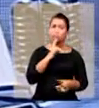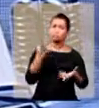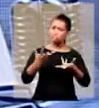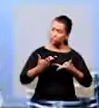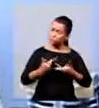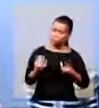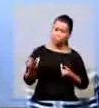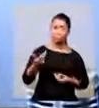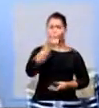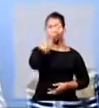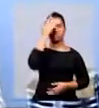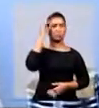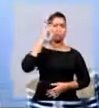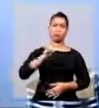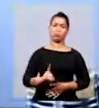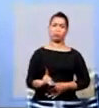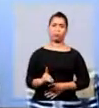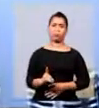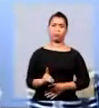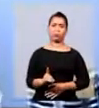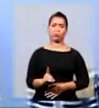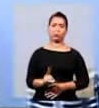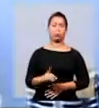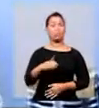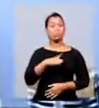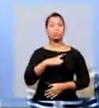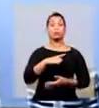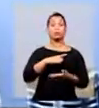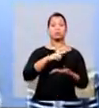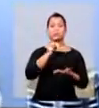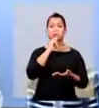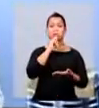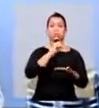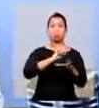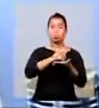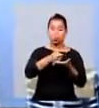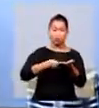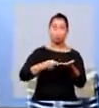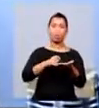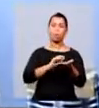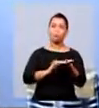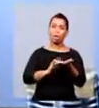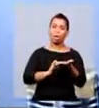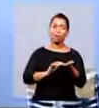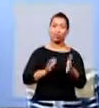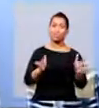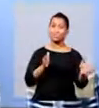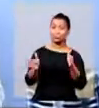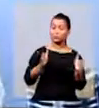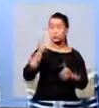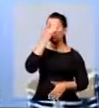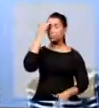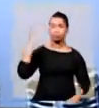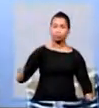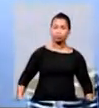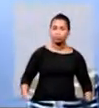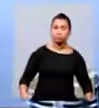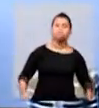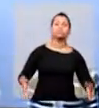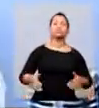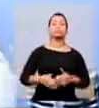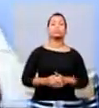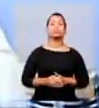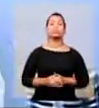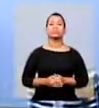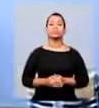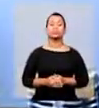em Braille, acessibilidade para os cadeirantes, o acesso para os cadeirantes, né, o cardápio para a pessoa que tem deficiência intelectual,